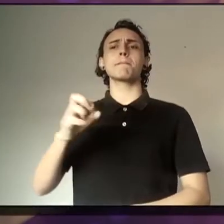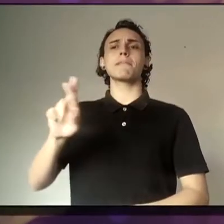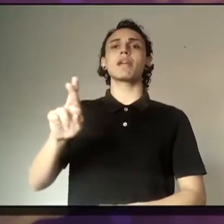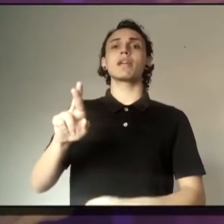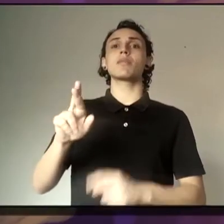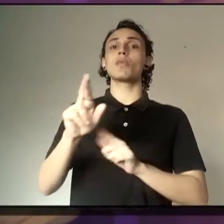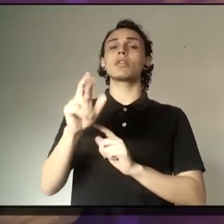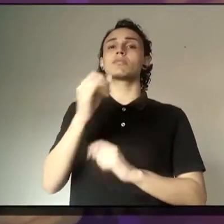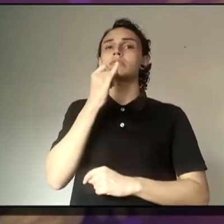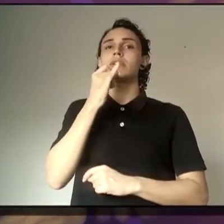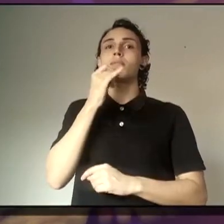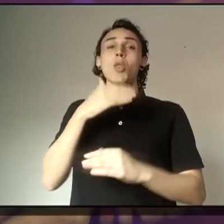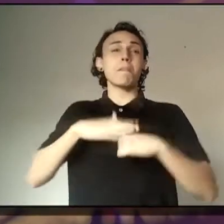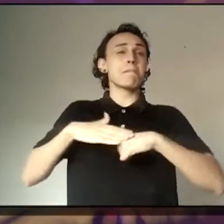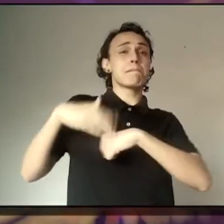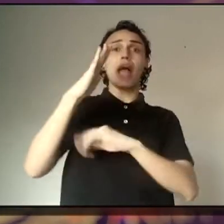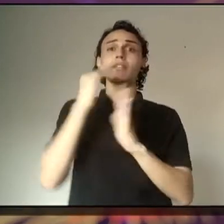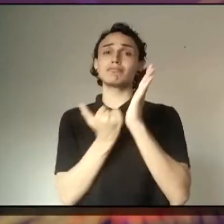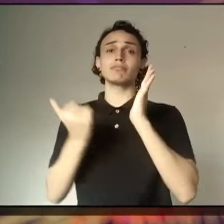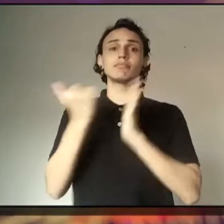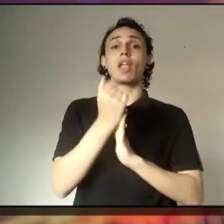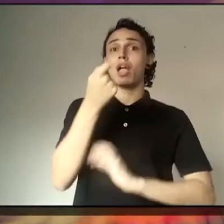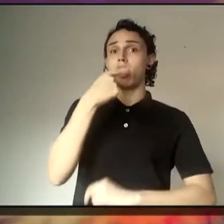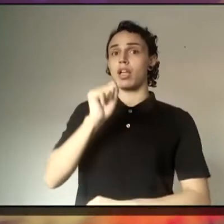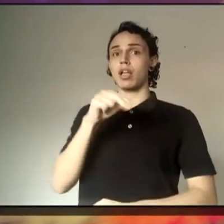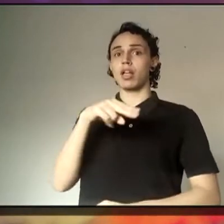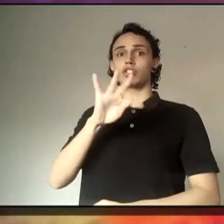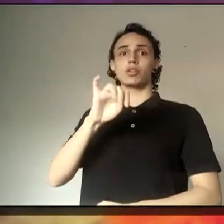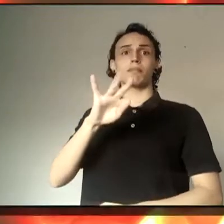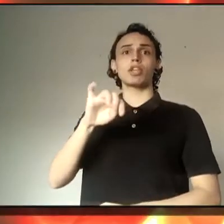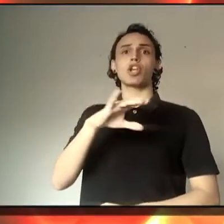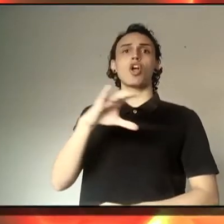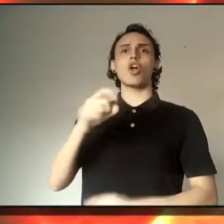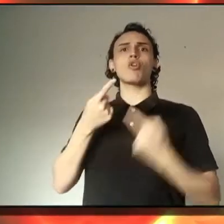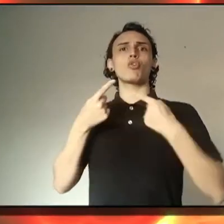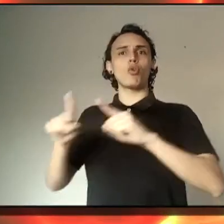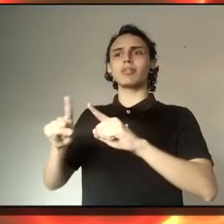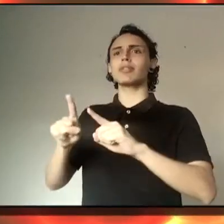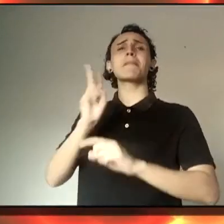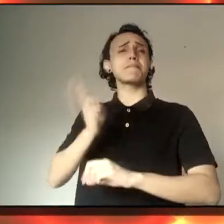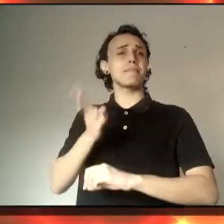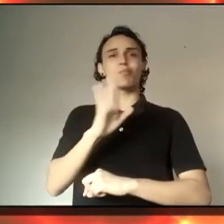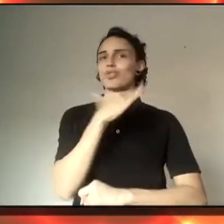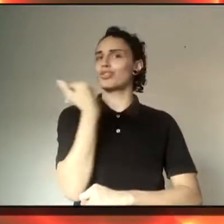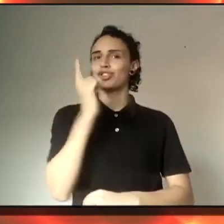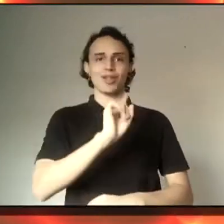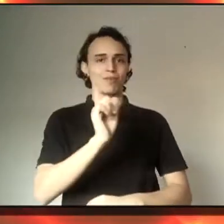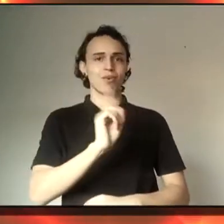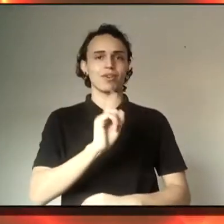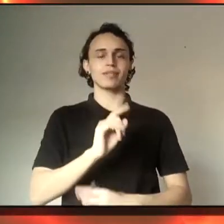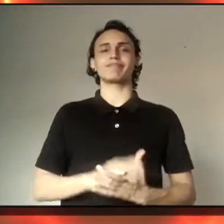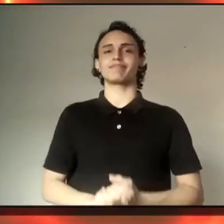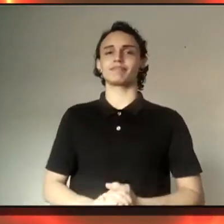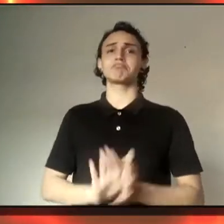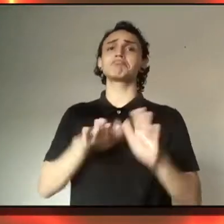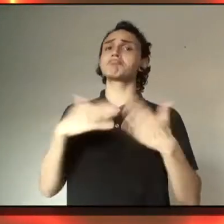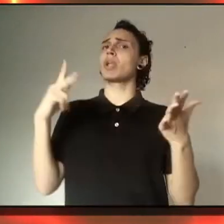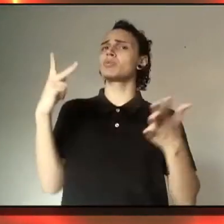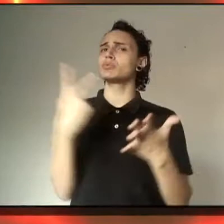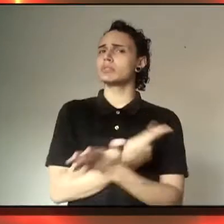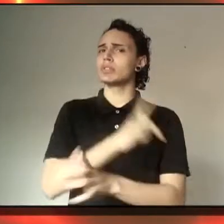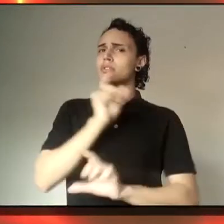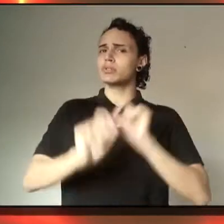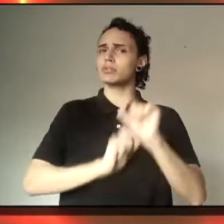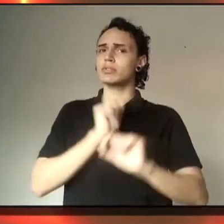são resistentes. Normalmente, as superbactérias são resistentes àqueles últimos antibióticos disponíveis para tratar infecções por